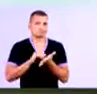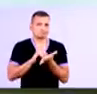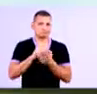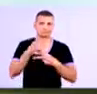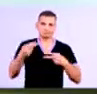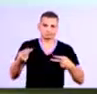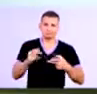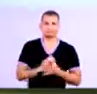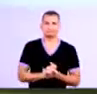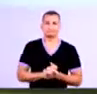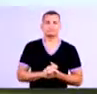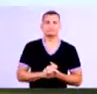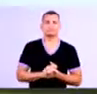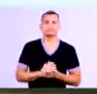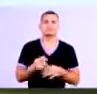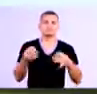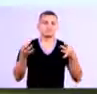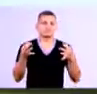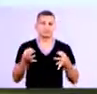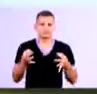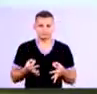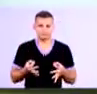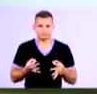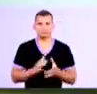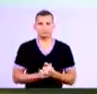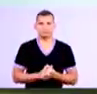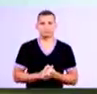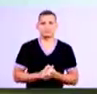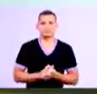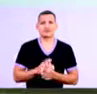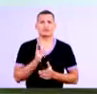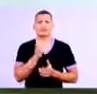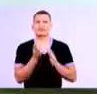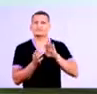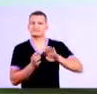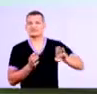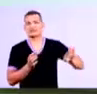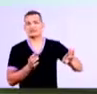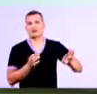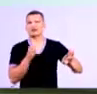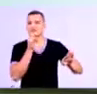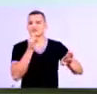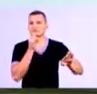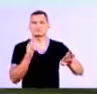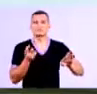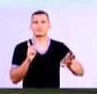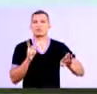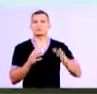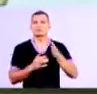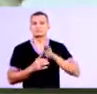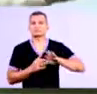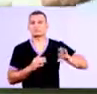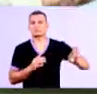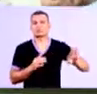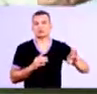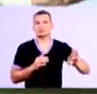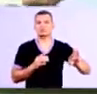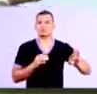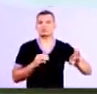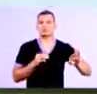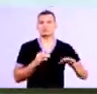É isso que acontece, tá? A gente não está descartando, né, professora Sabrina? A gente não está descartando uma